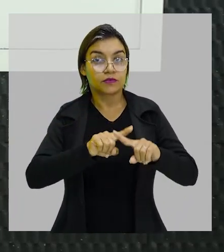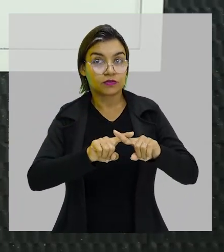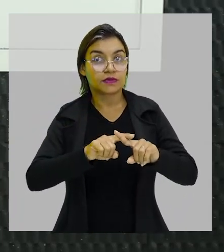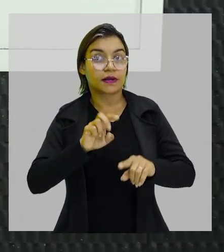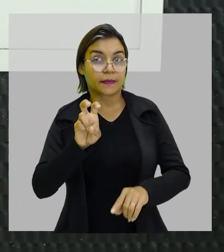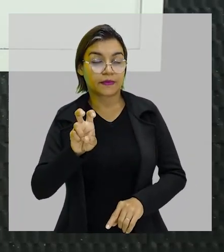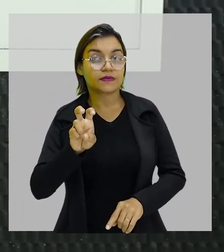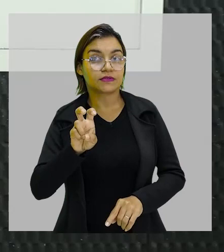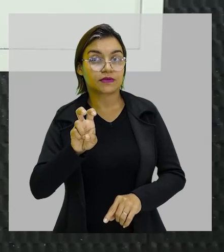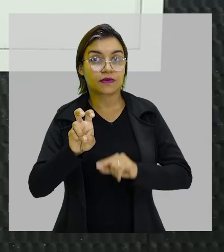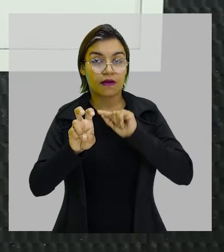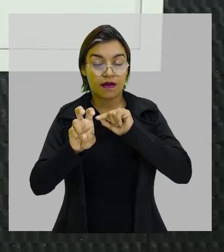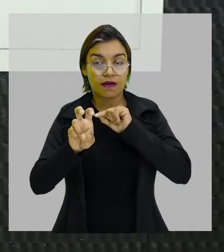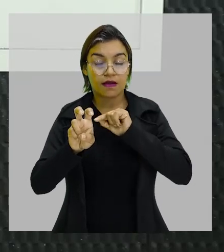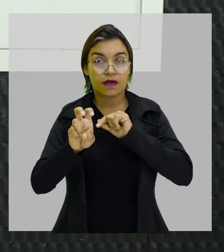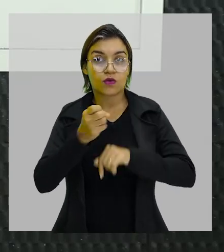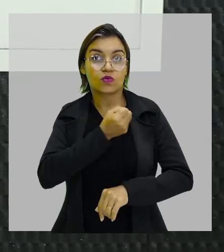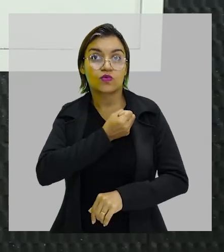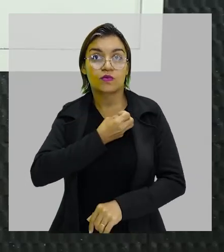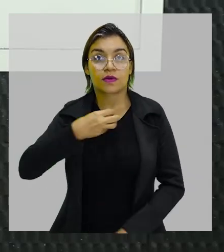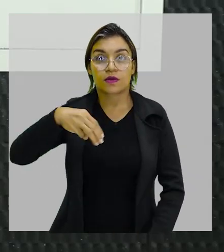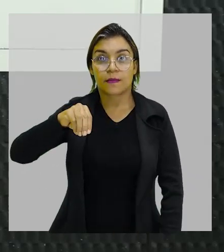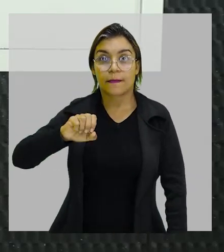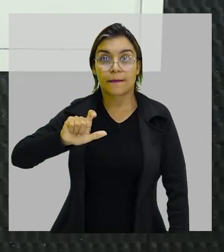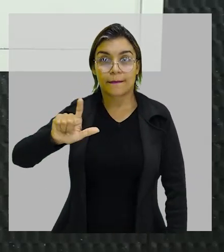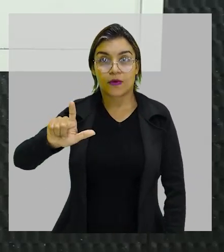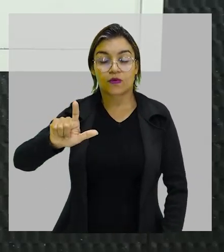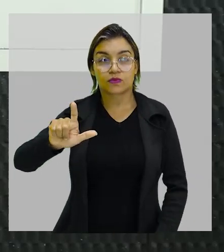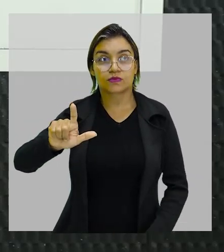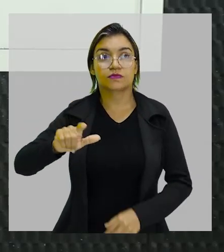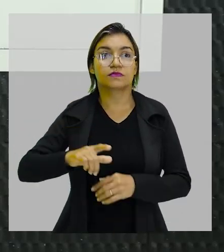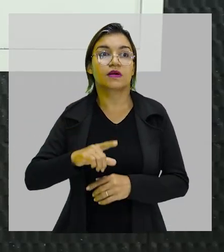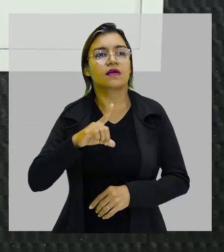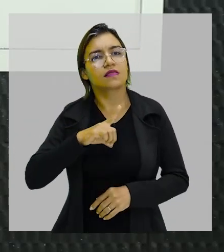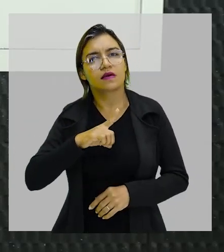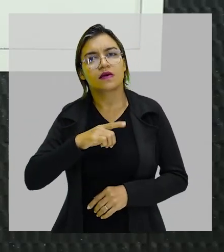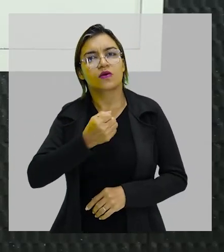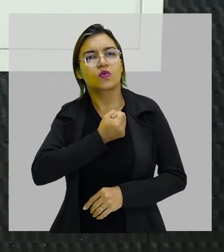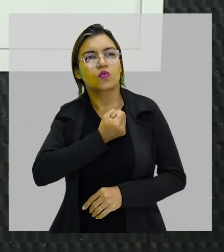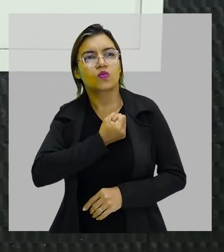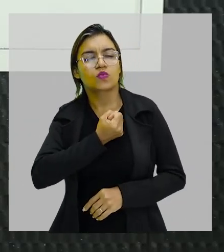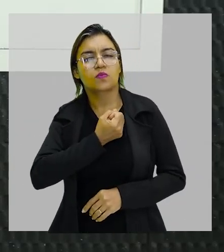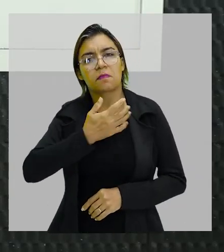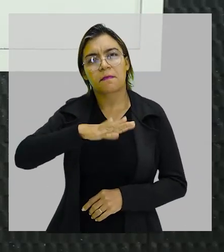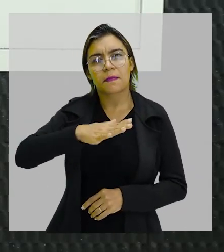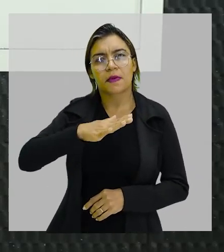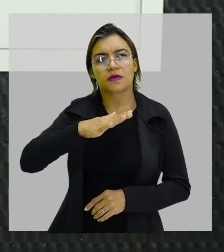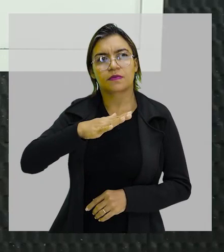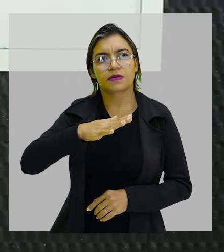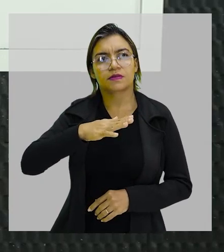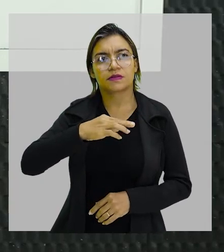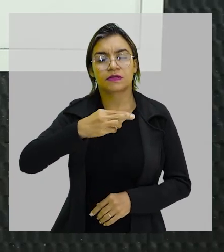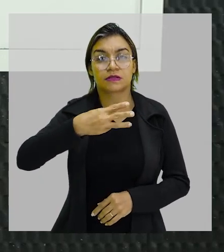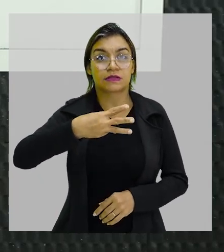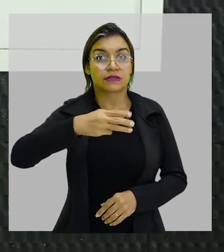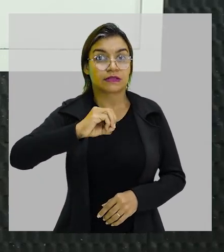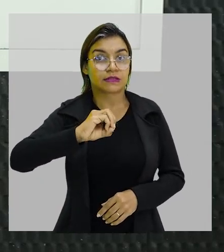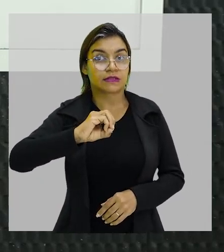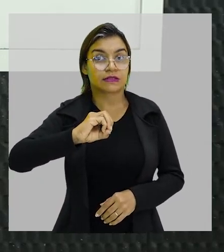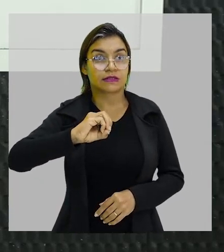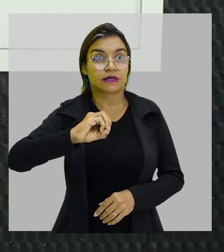mols, certo? Isso vai dar um valor de aproximadamente 30, né?